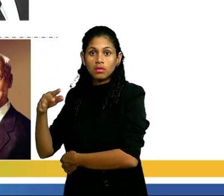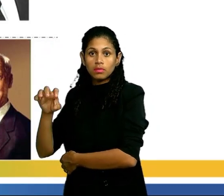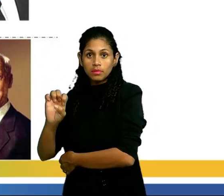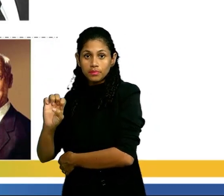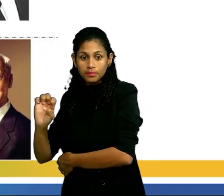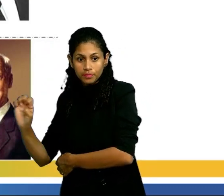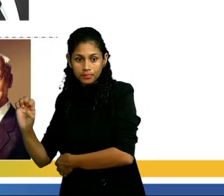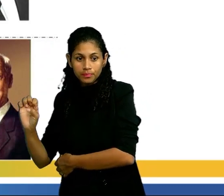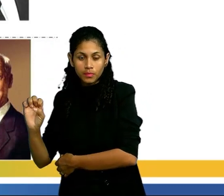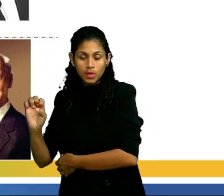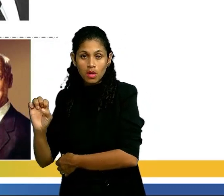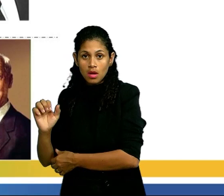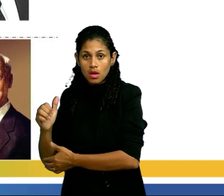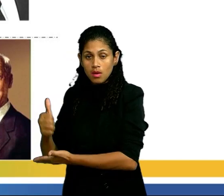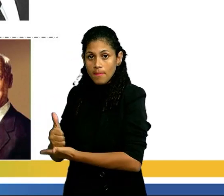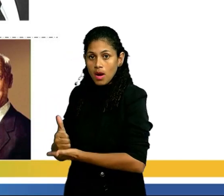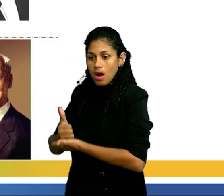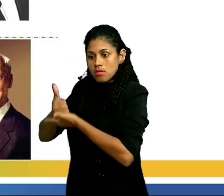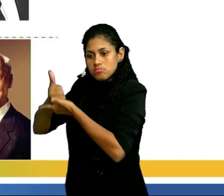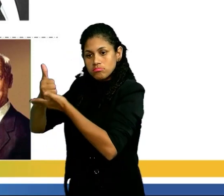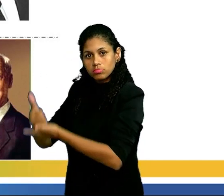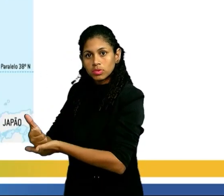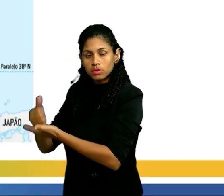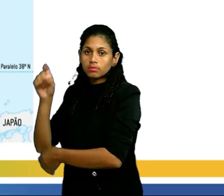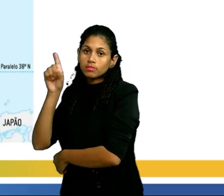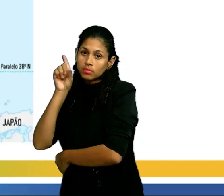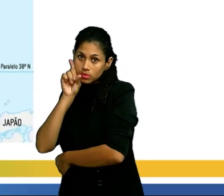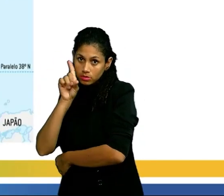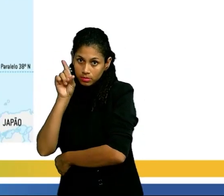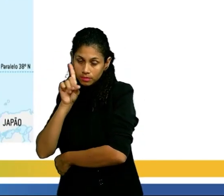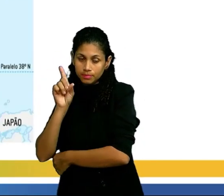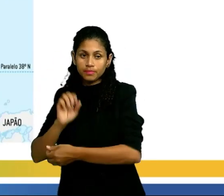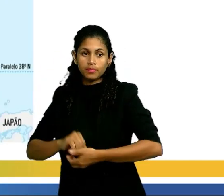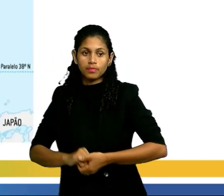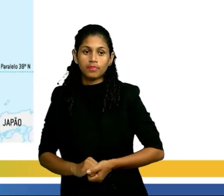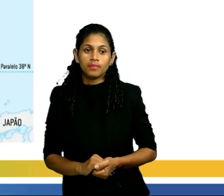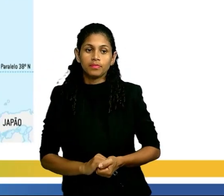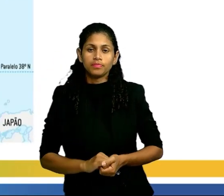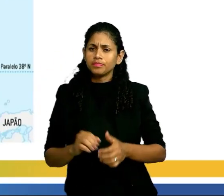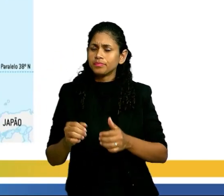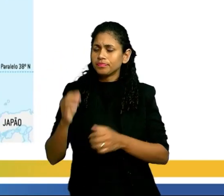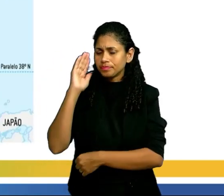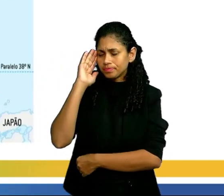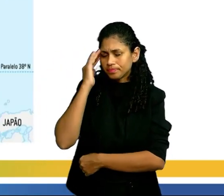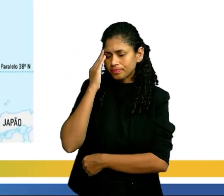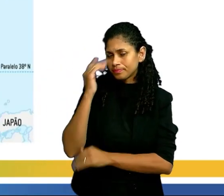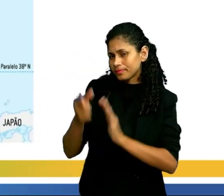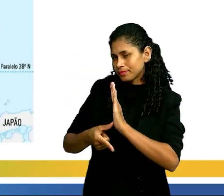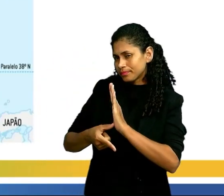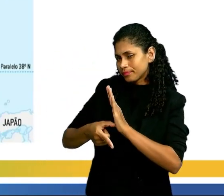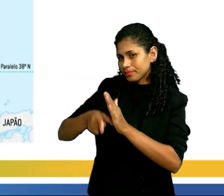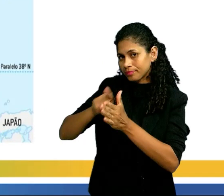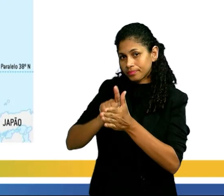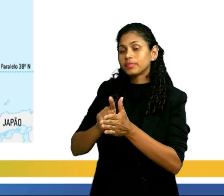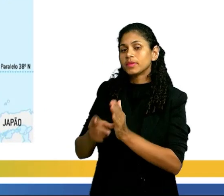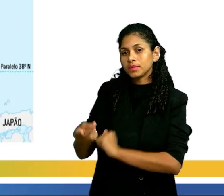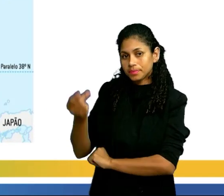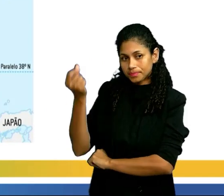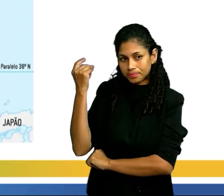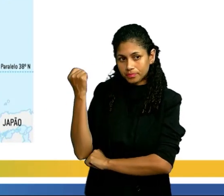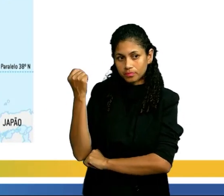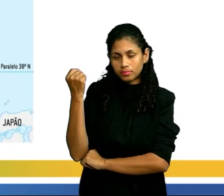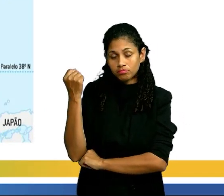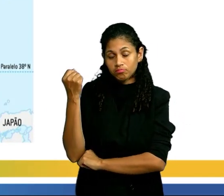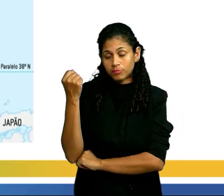pelos Estados Unidos. Entendendo esse antecedente, nós vamos entender que essa vai ser uma das